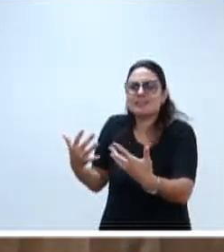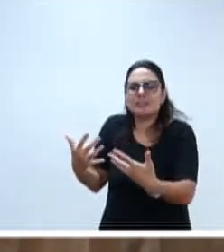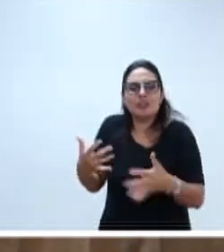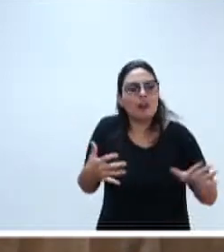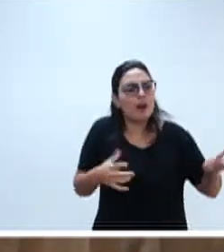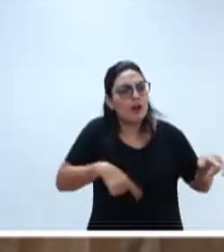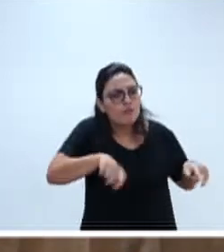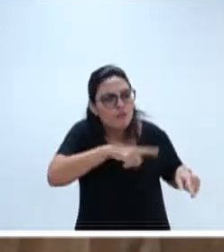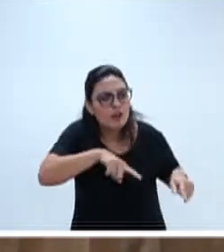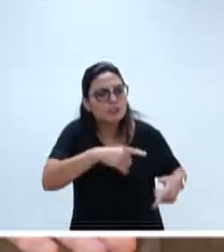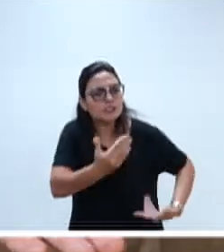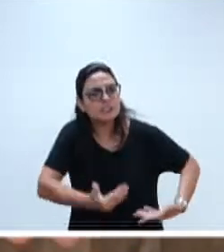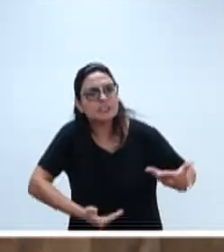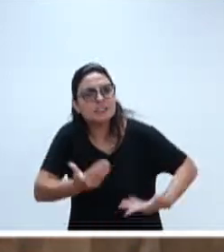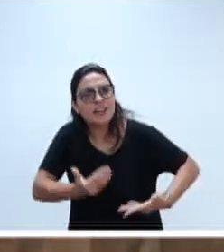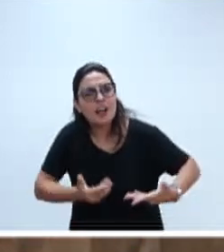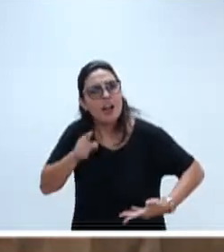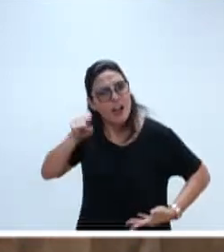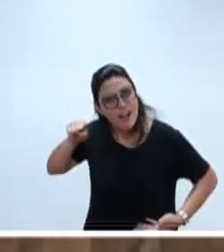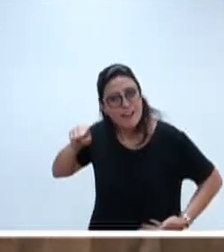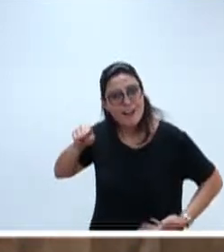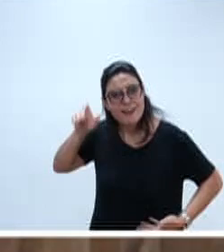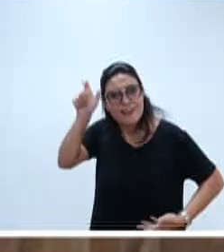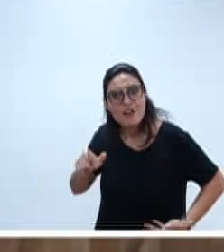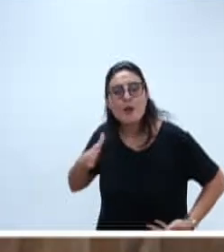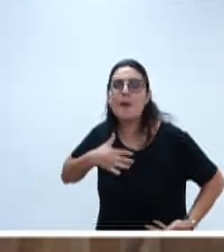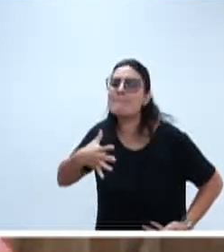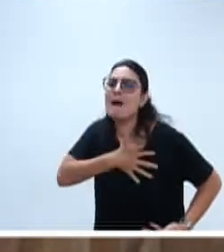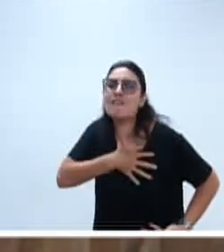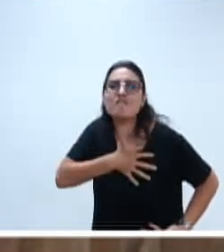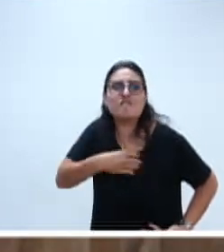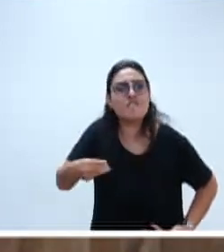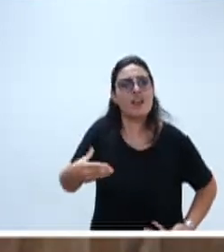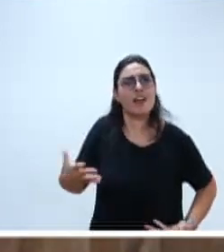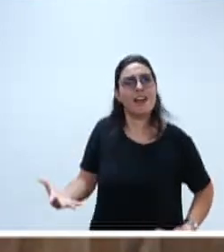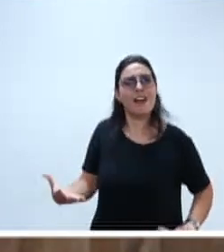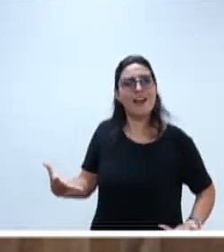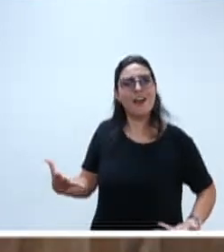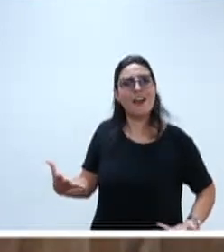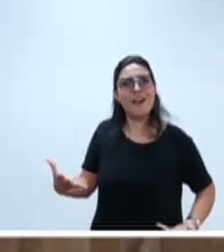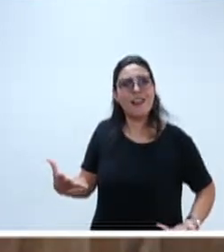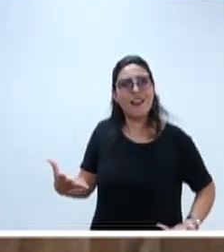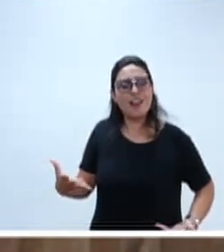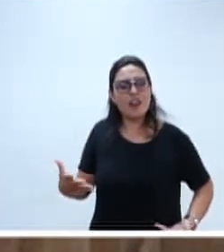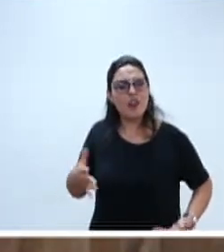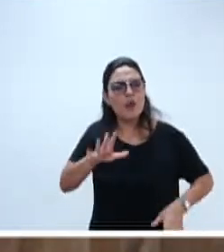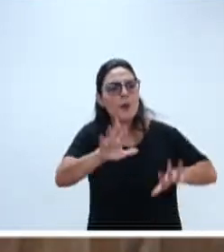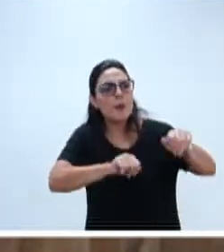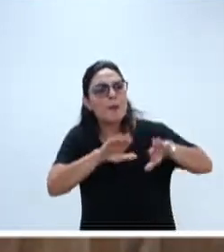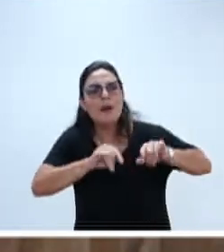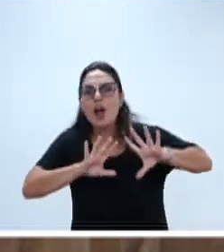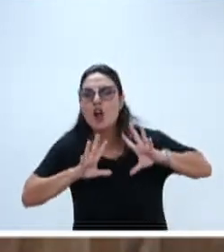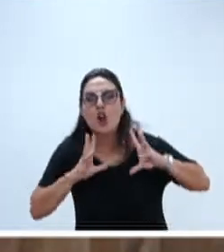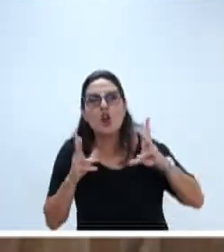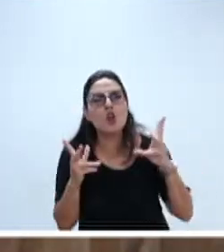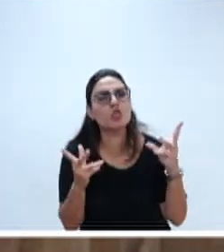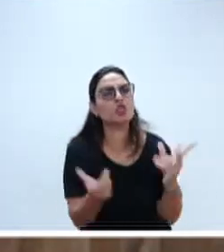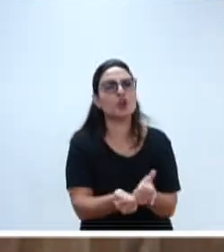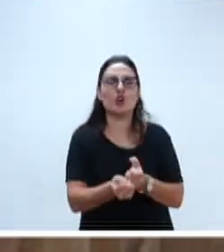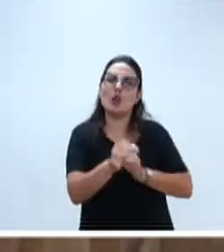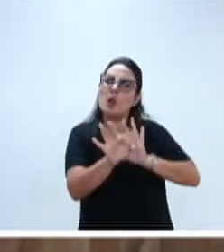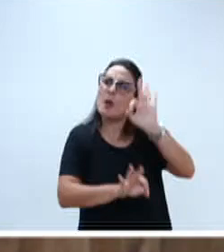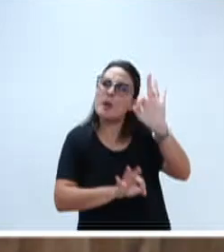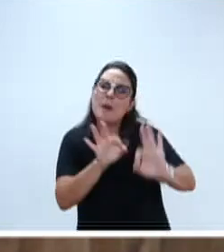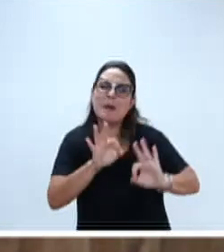diz: não, olha, esse é meu filho, olha a situação dele, me tragam aqui alparcas, me tragam